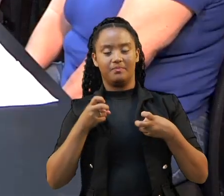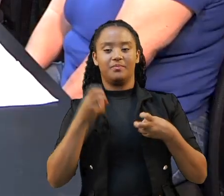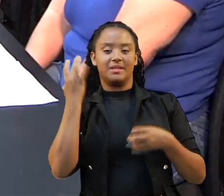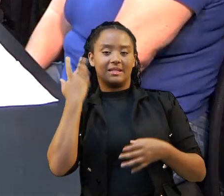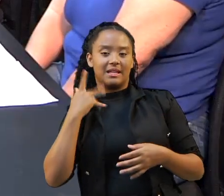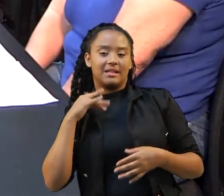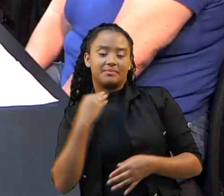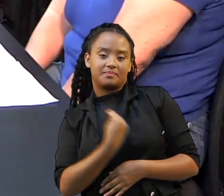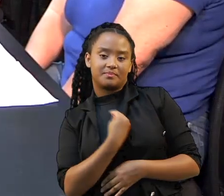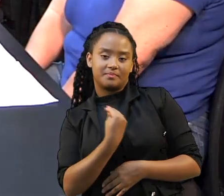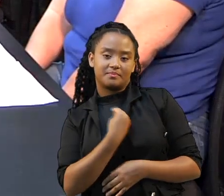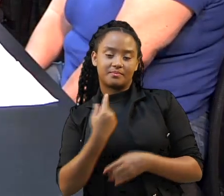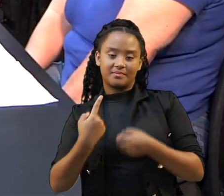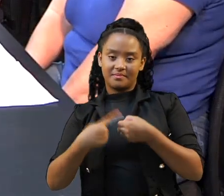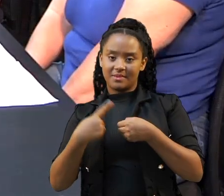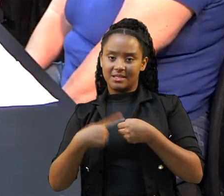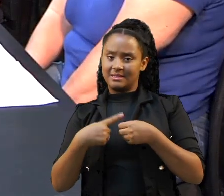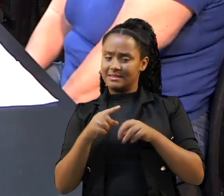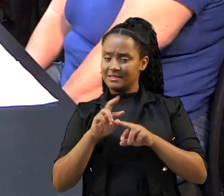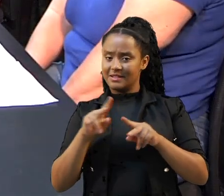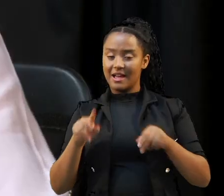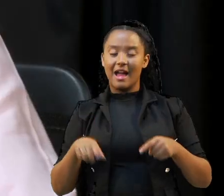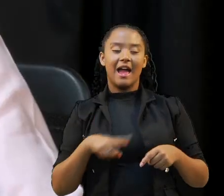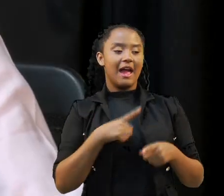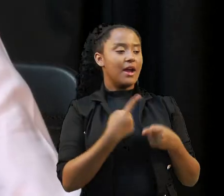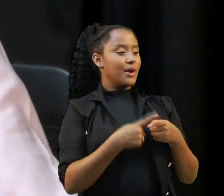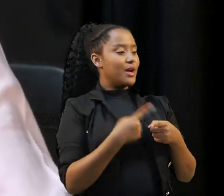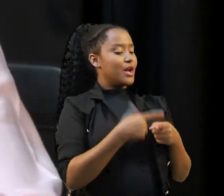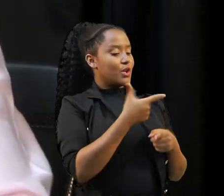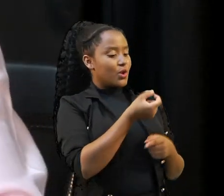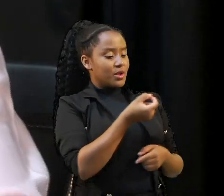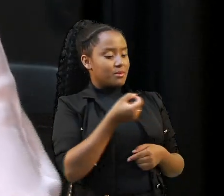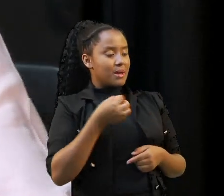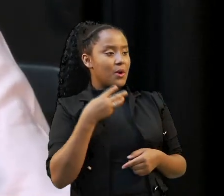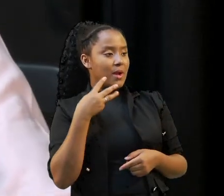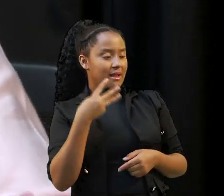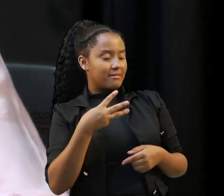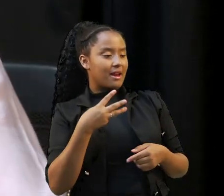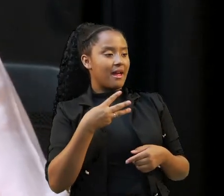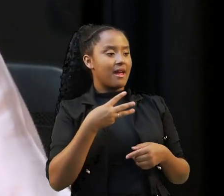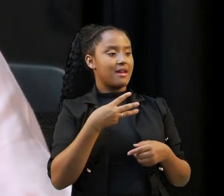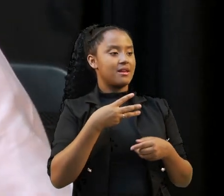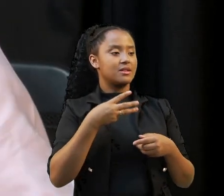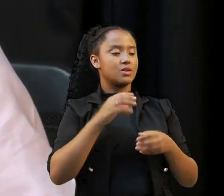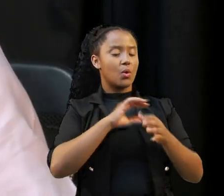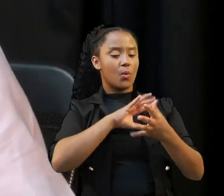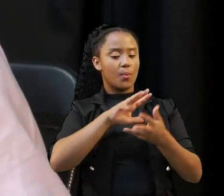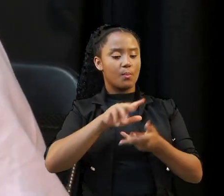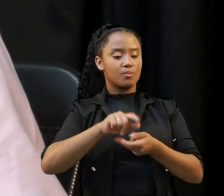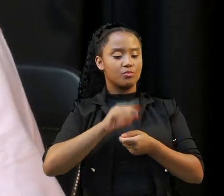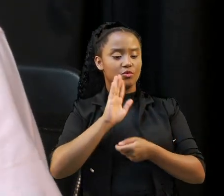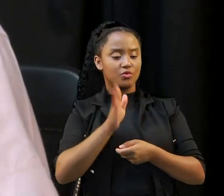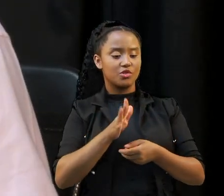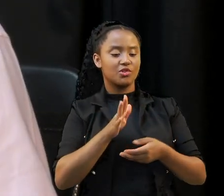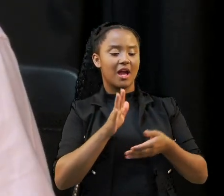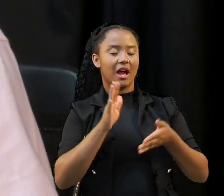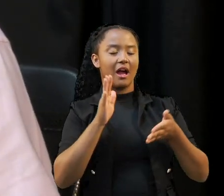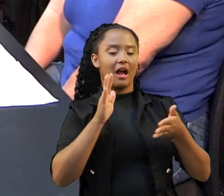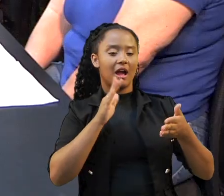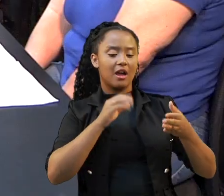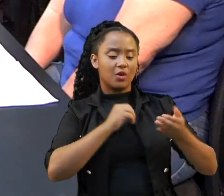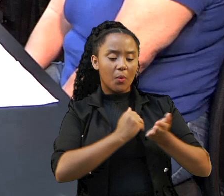de 2003 e já tinha o contexto da internet, o mundo já começava uma